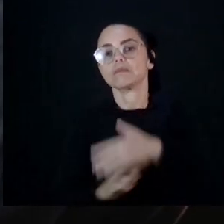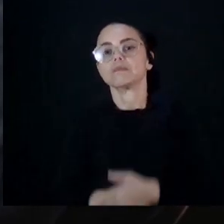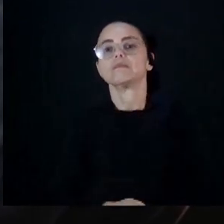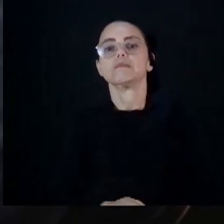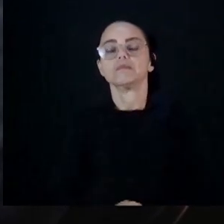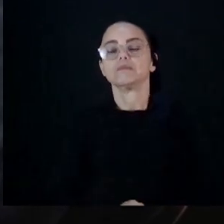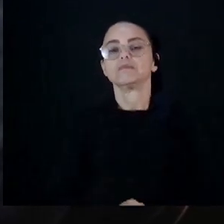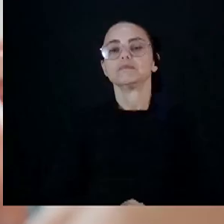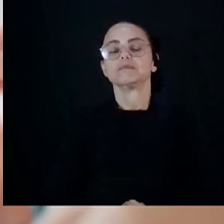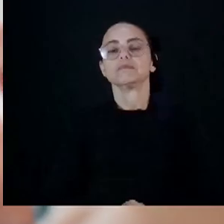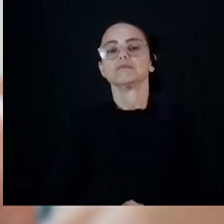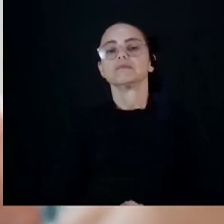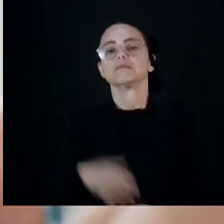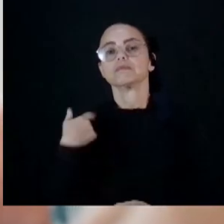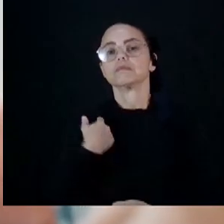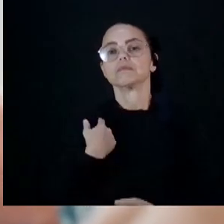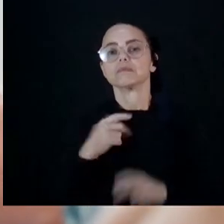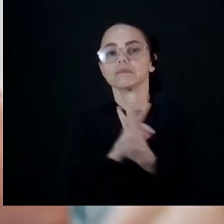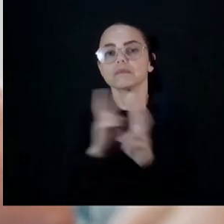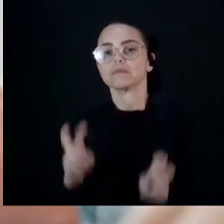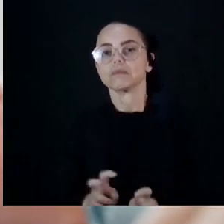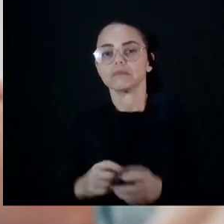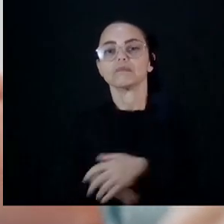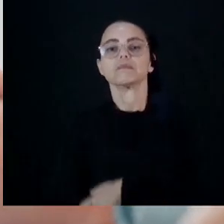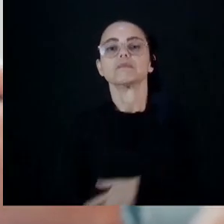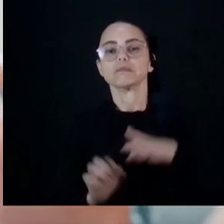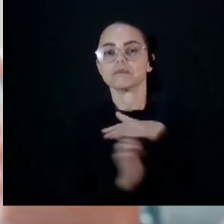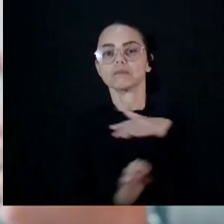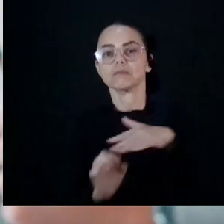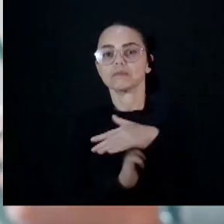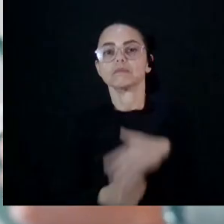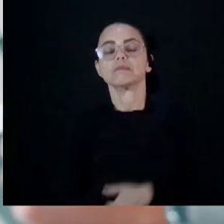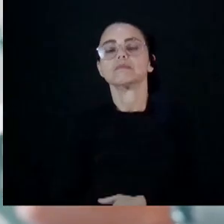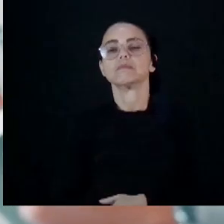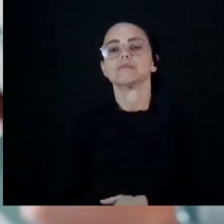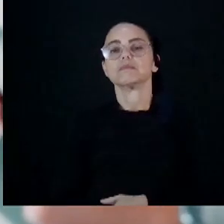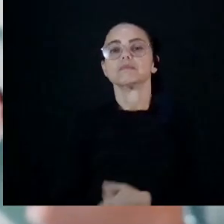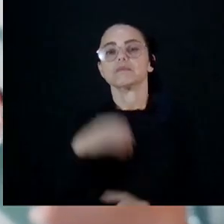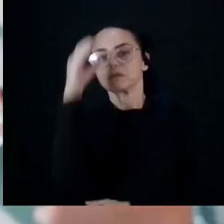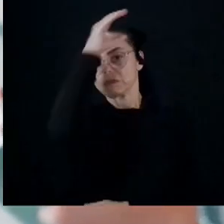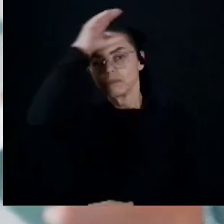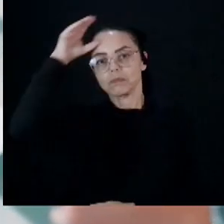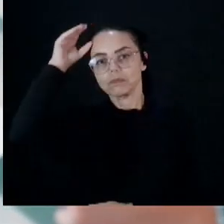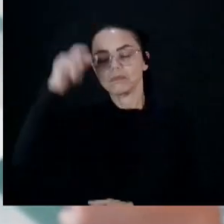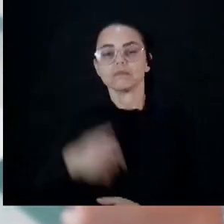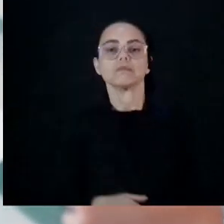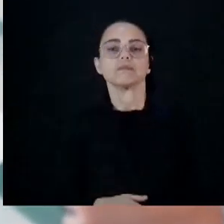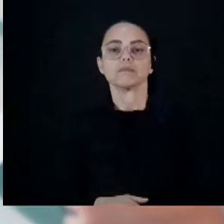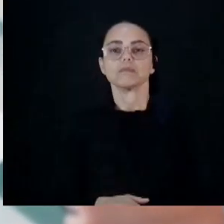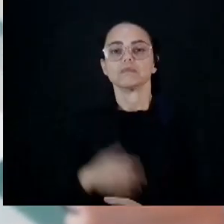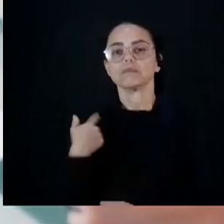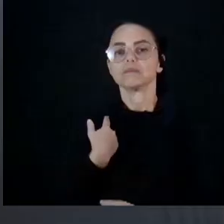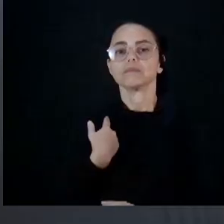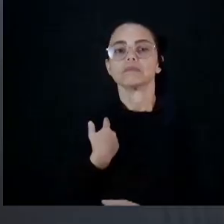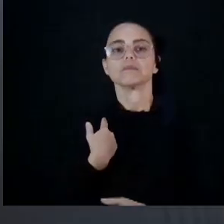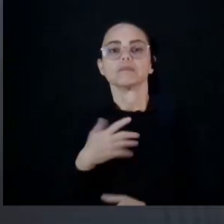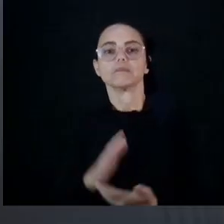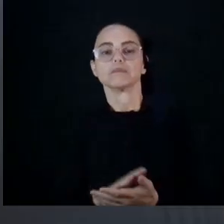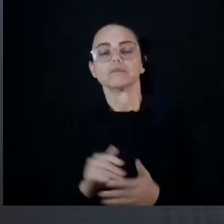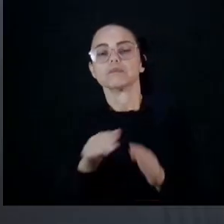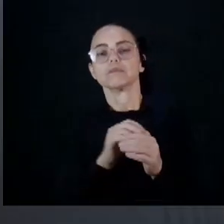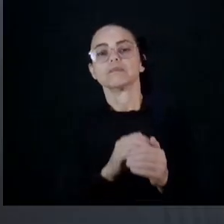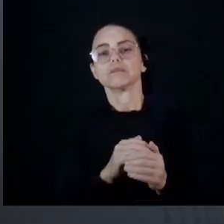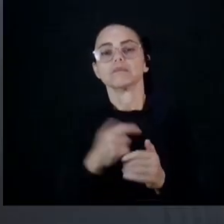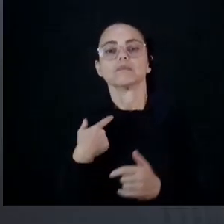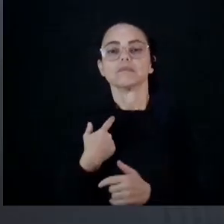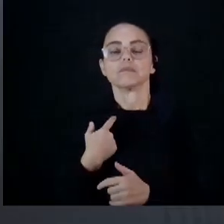pouquinho sobre as empresas, né, assim, os clientes, desde do pequeno porte, médio, né, grande